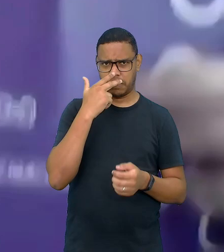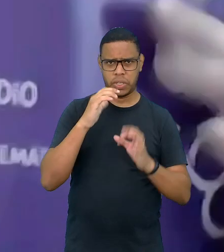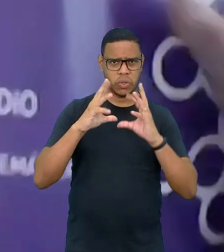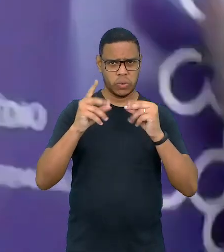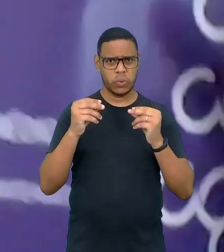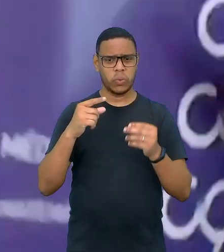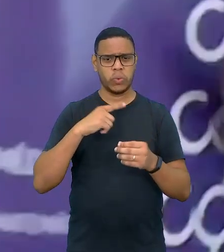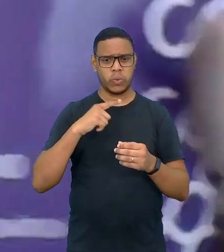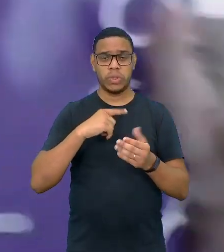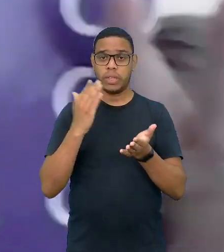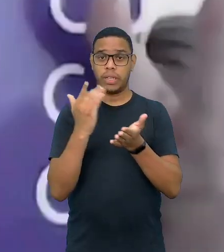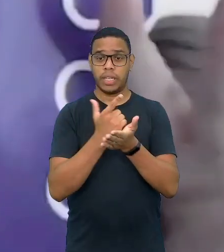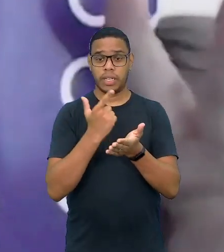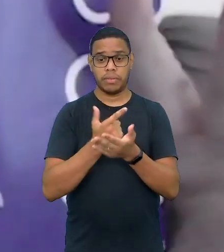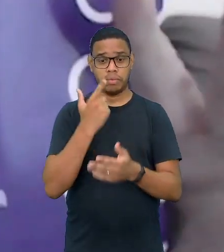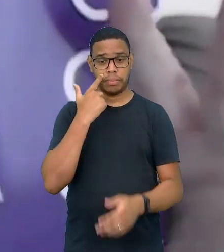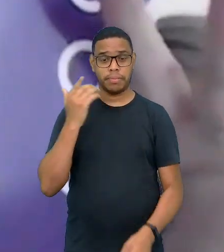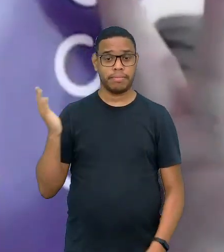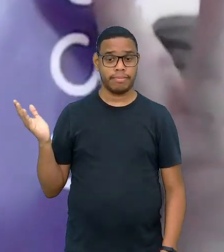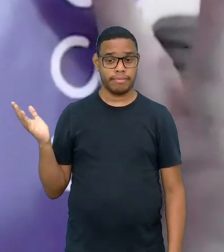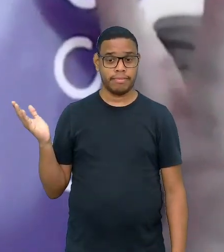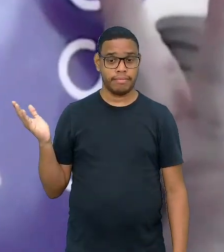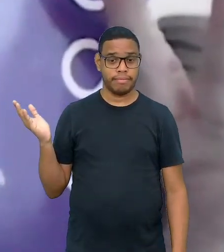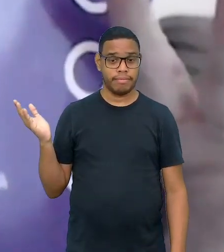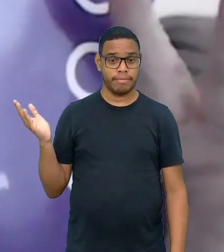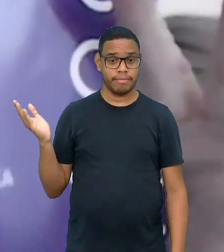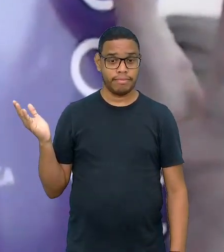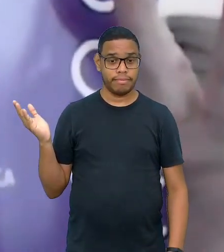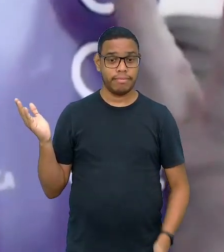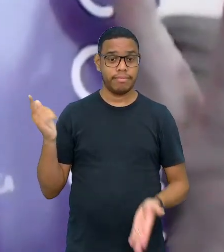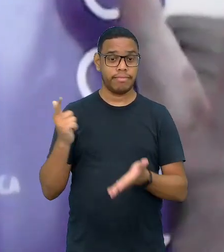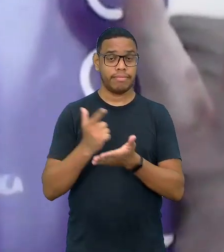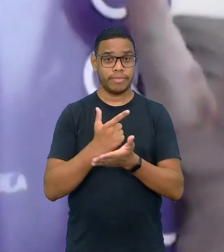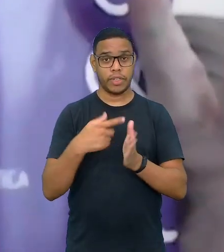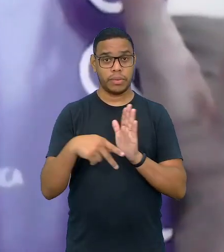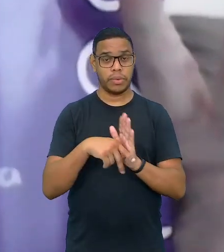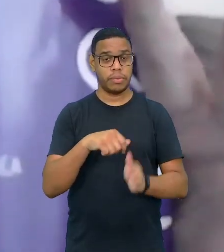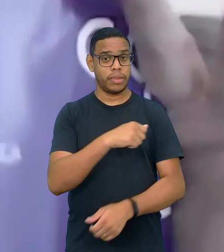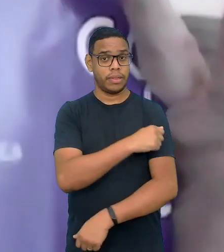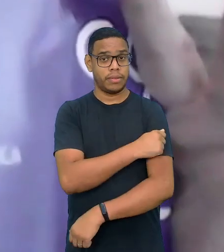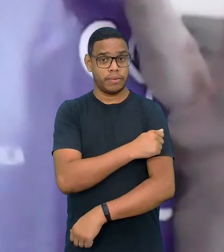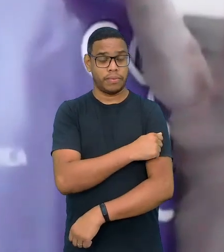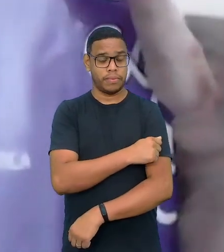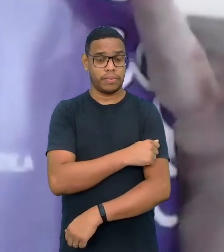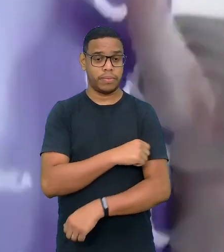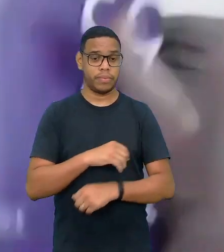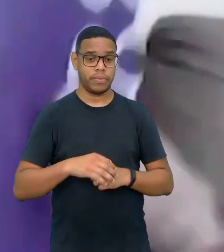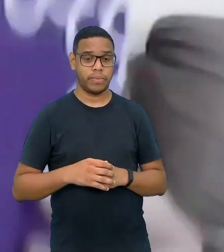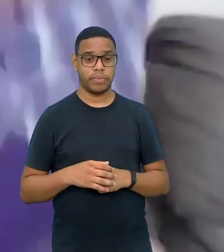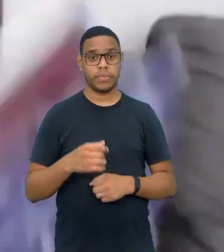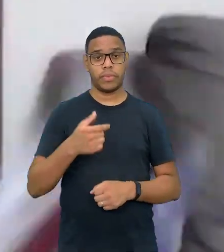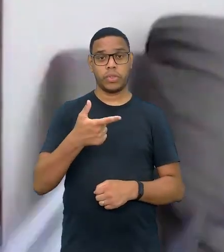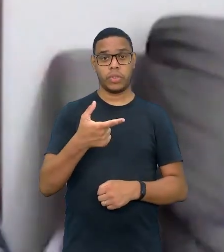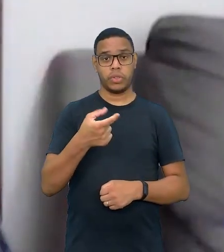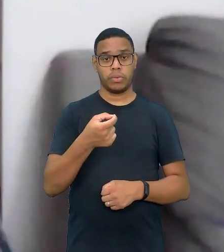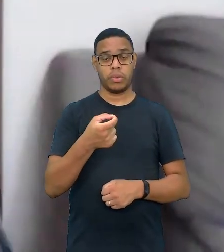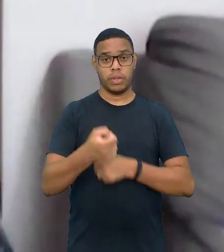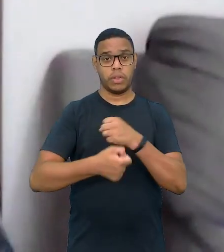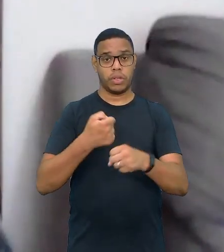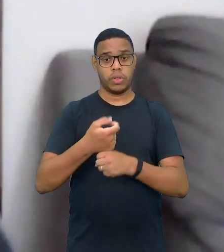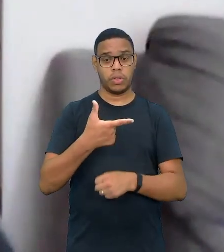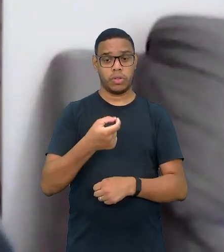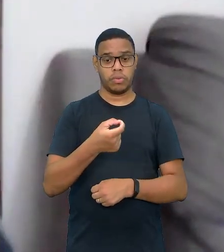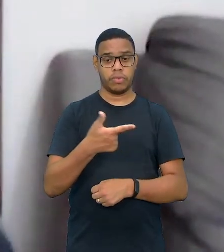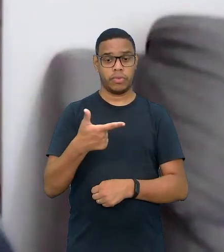tenham, né, o livro, né, esse aqui é o Caderno do Estudante, tá, de 2022, que